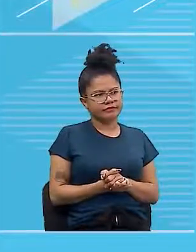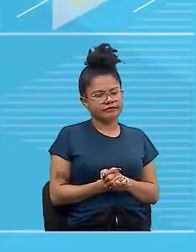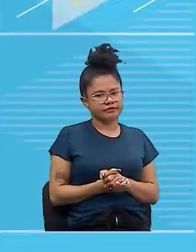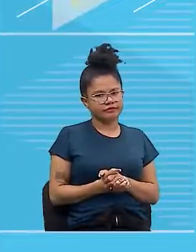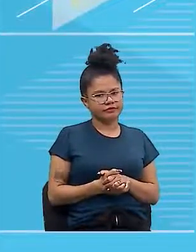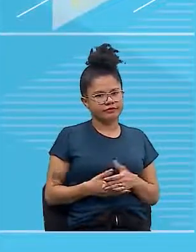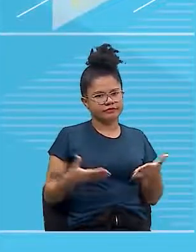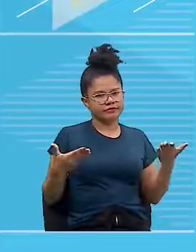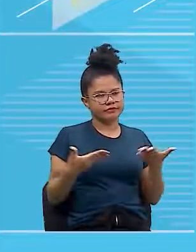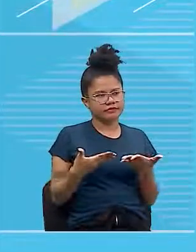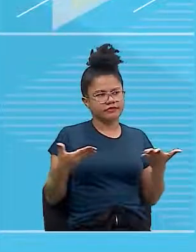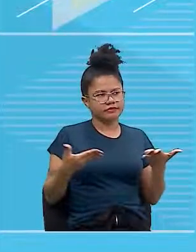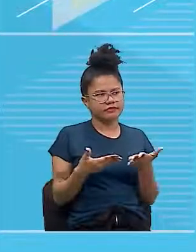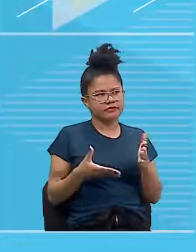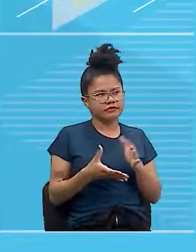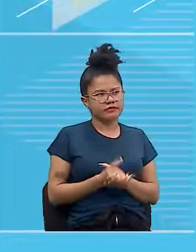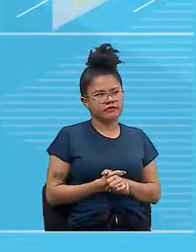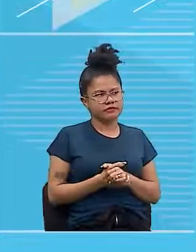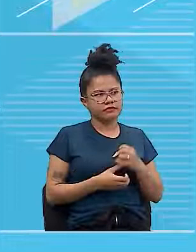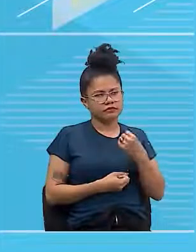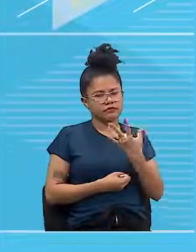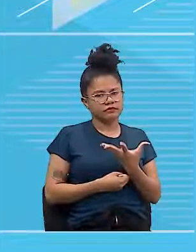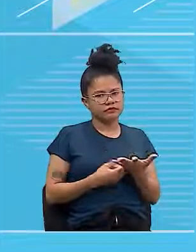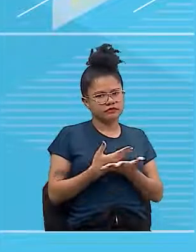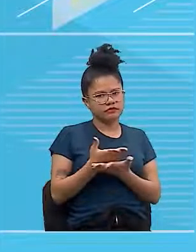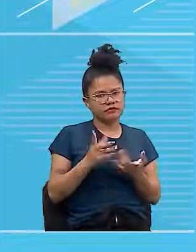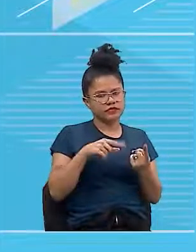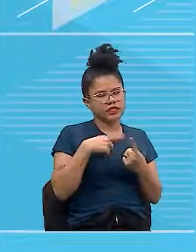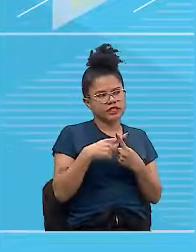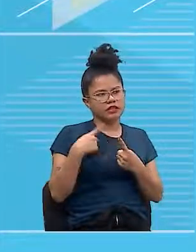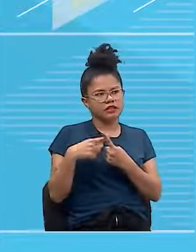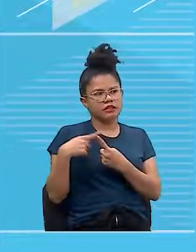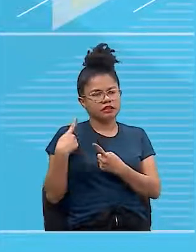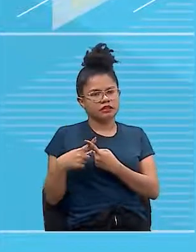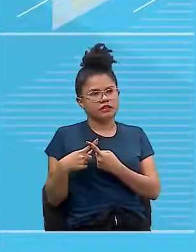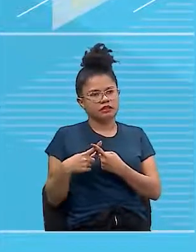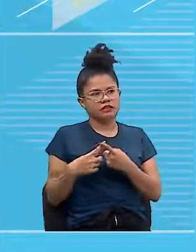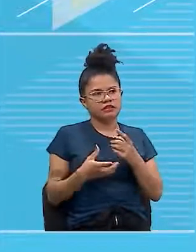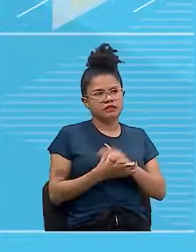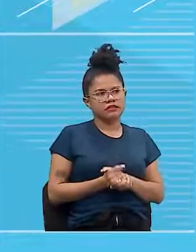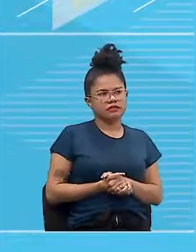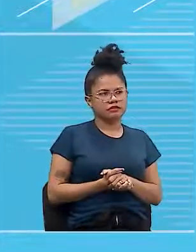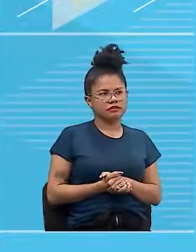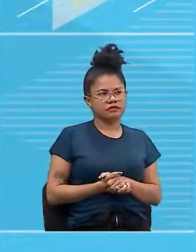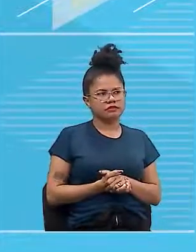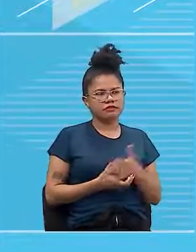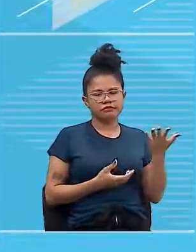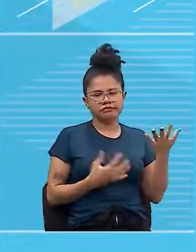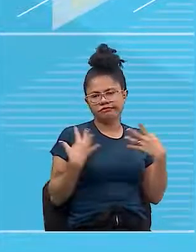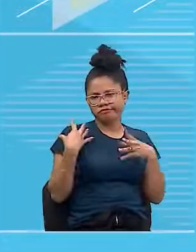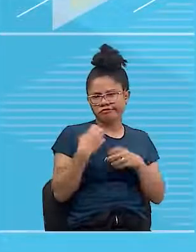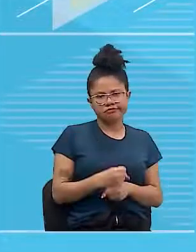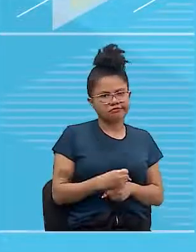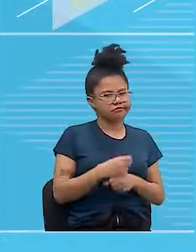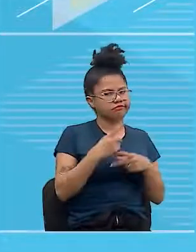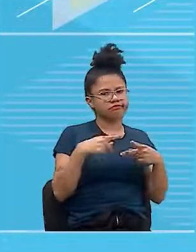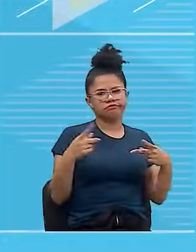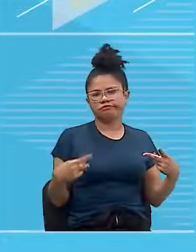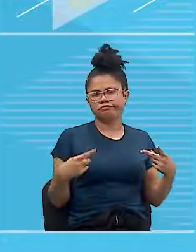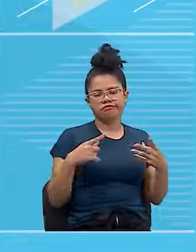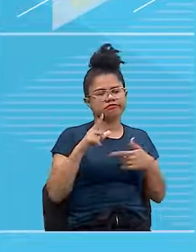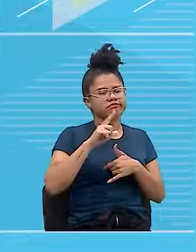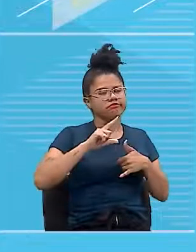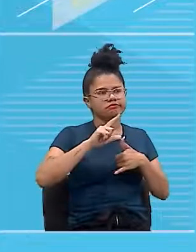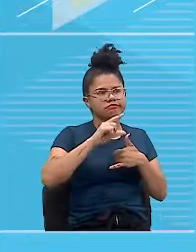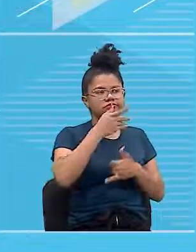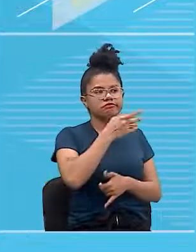de quilocalorias dessa refeição você ia somar que o cabelo carboidrato da proteína dos lipídios tá